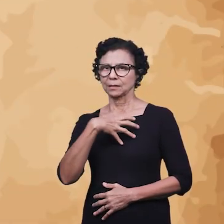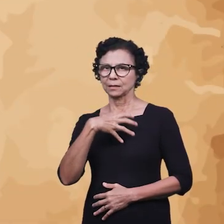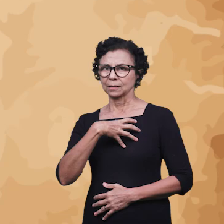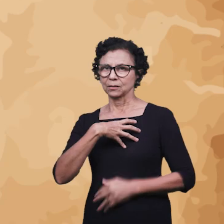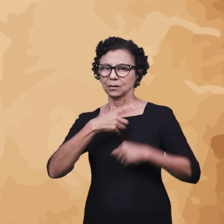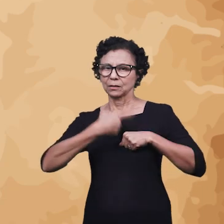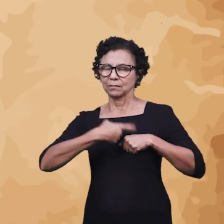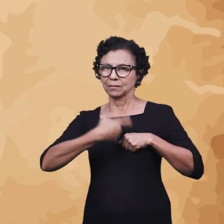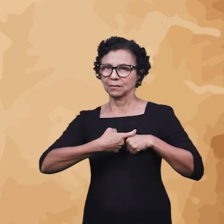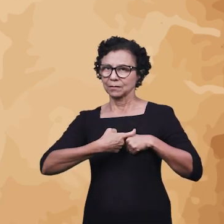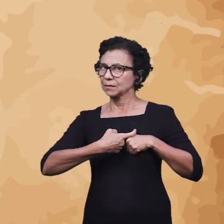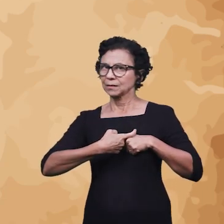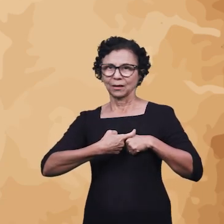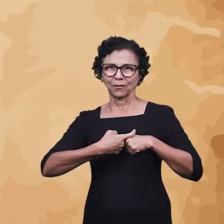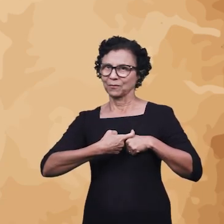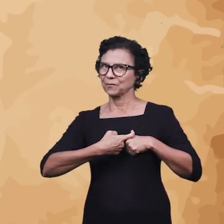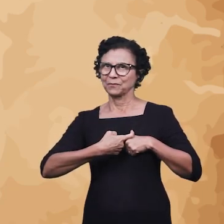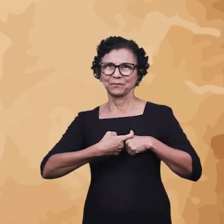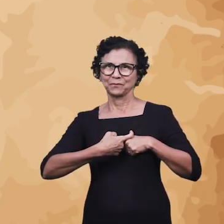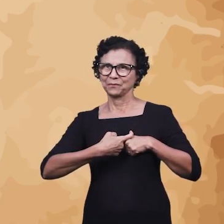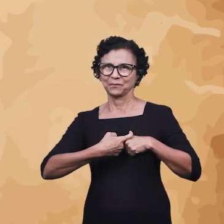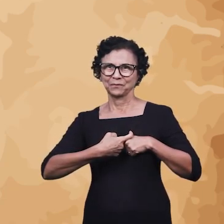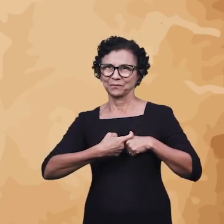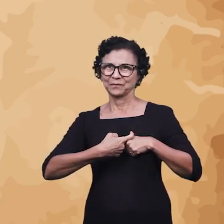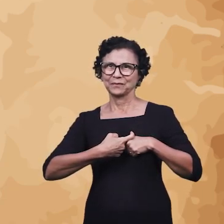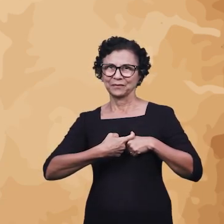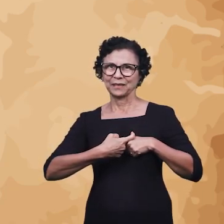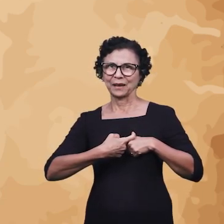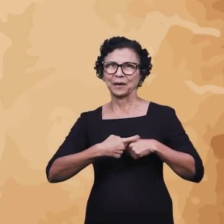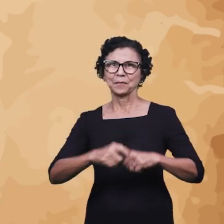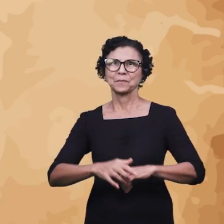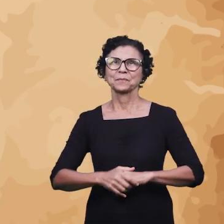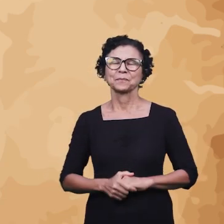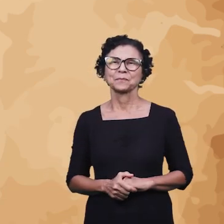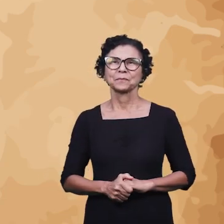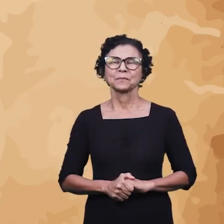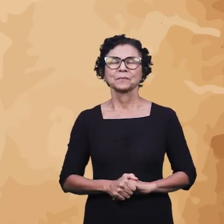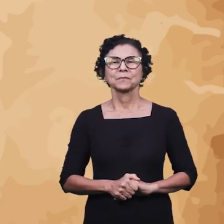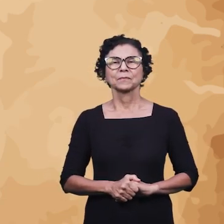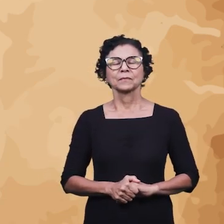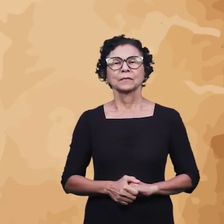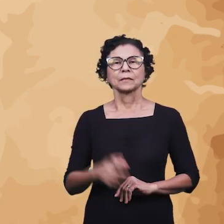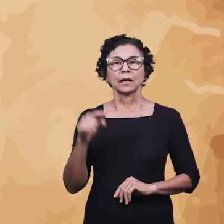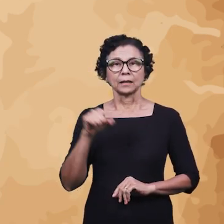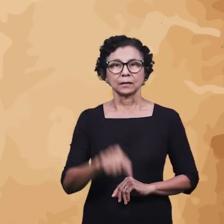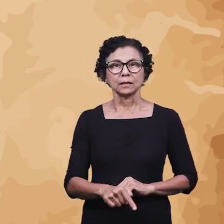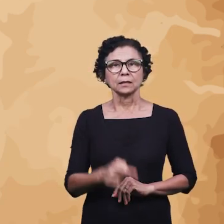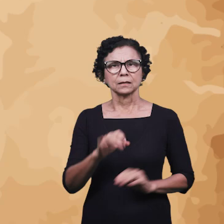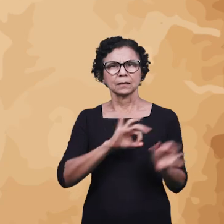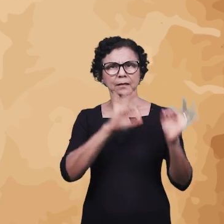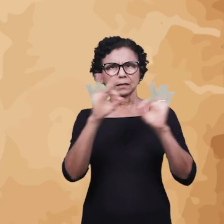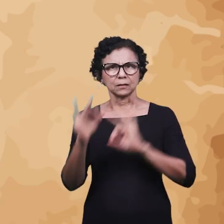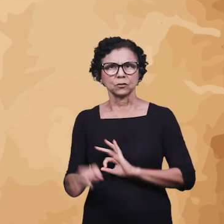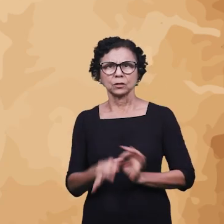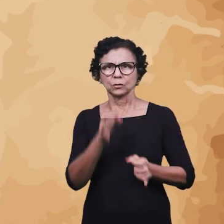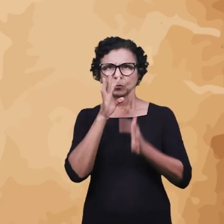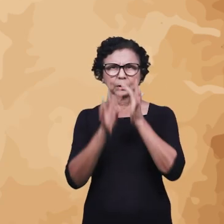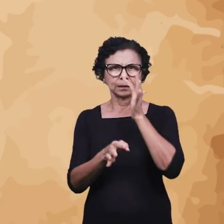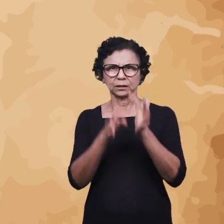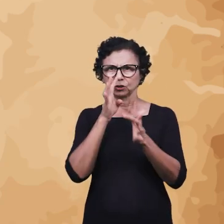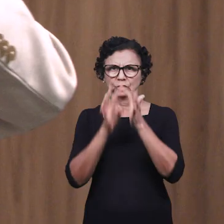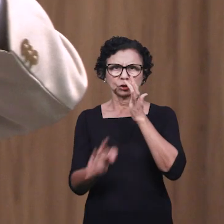não endureçais o vosso coração. Você recebeu uma bênção, está ouvindo aqui, você não está ouvindo crítica, você está ouvindo assim a